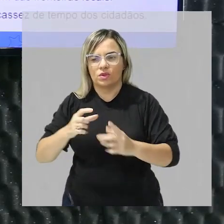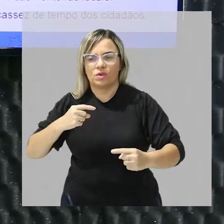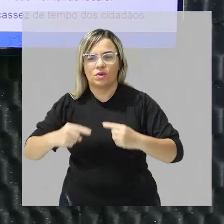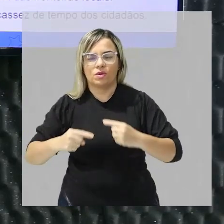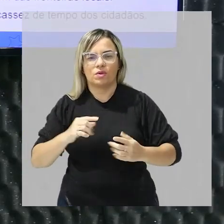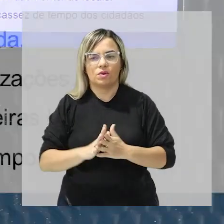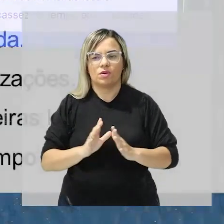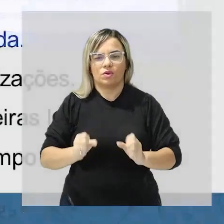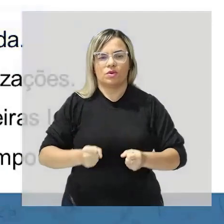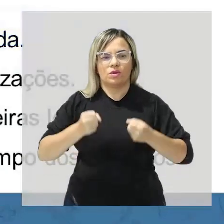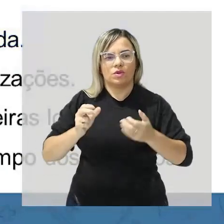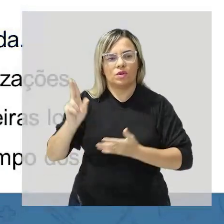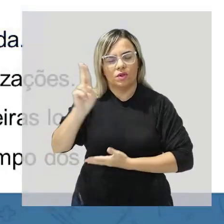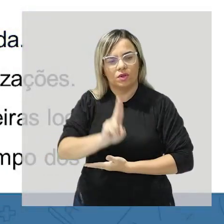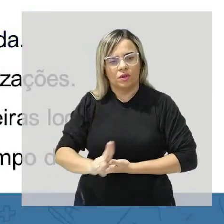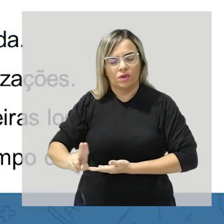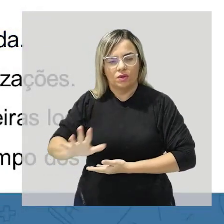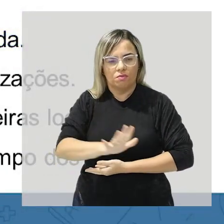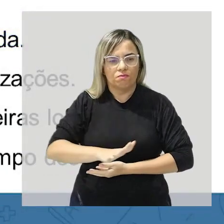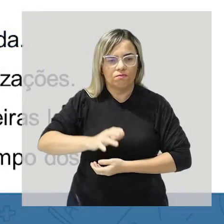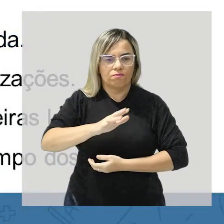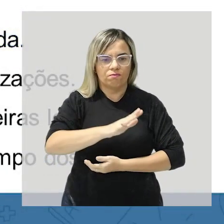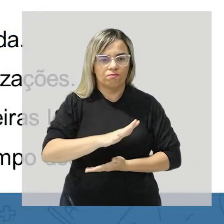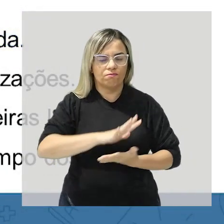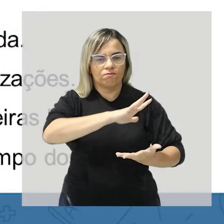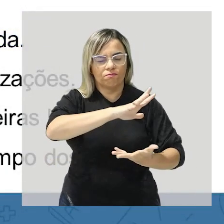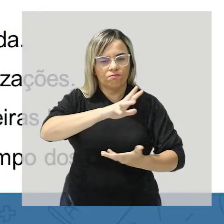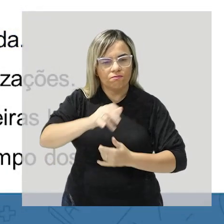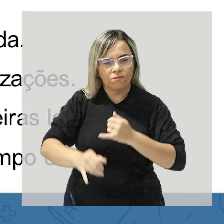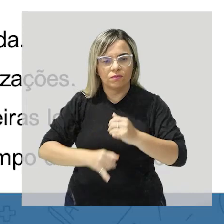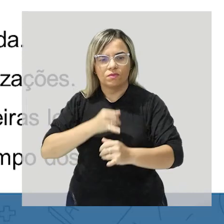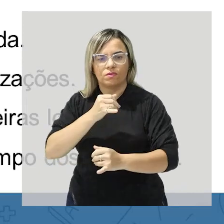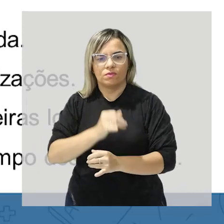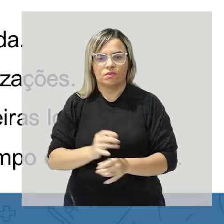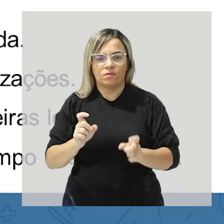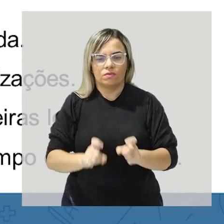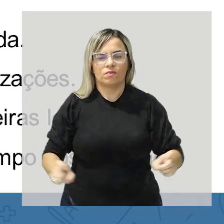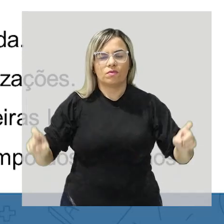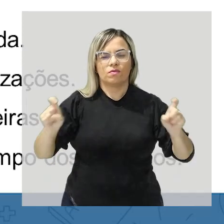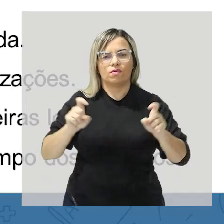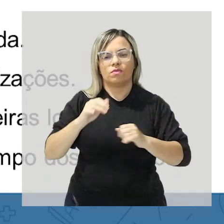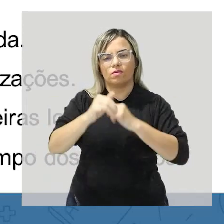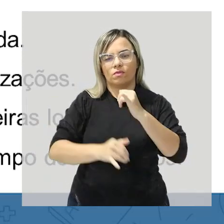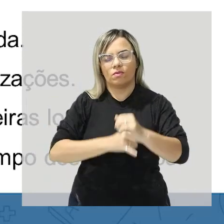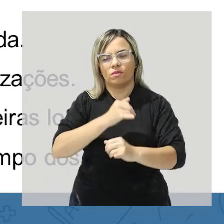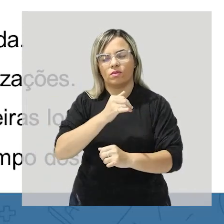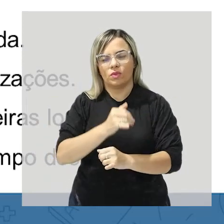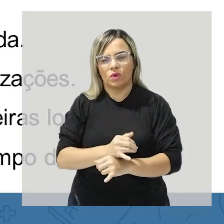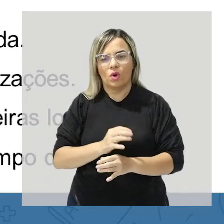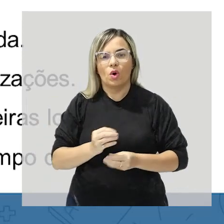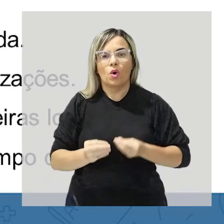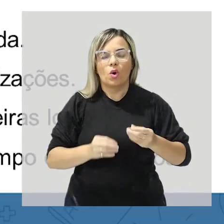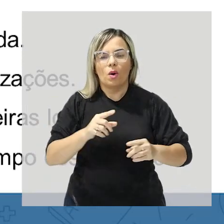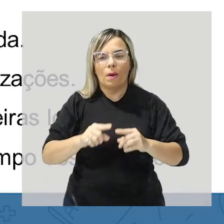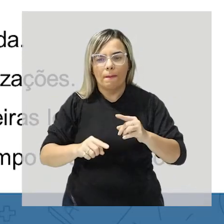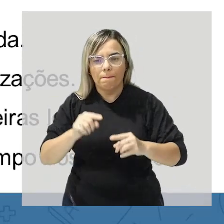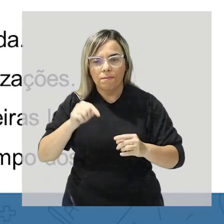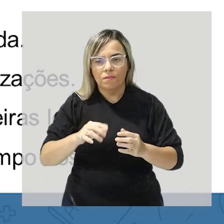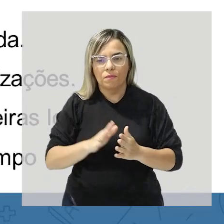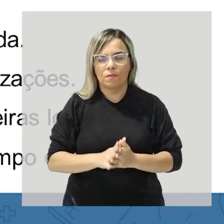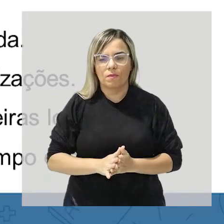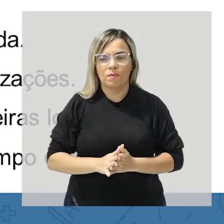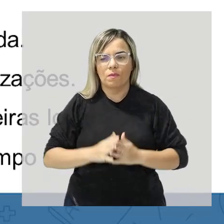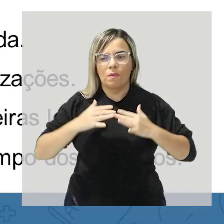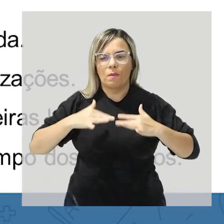políticos pode utilizar a rede mundial de computadores, internet, como recurso para a